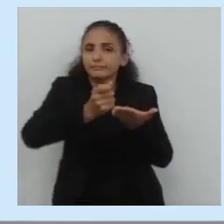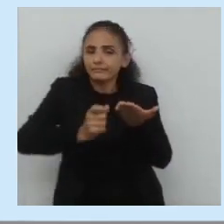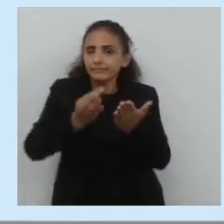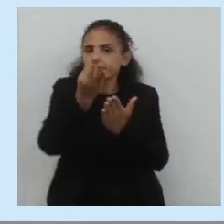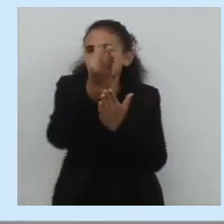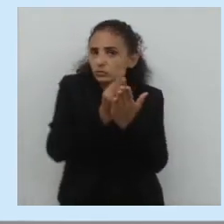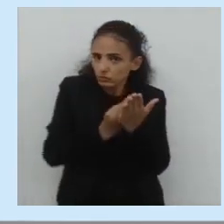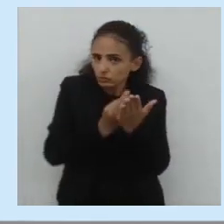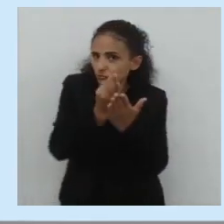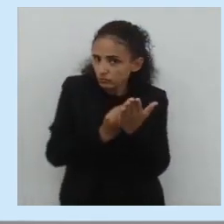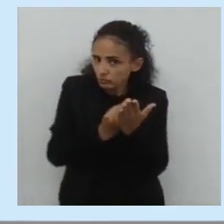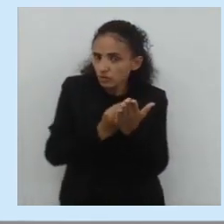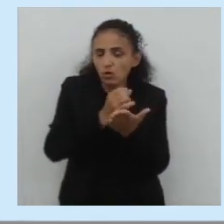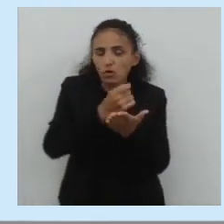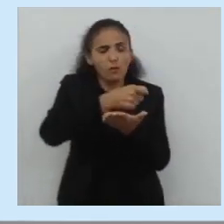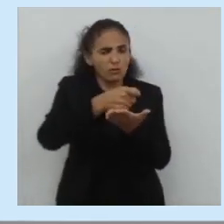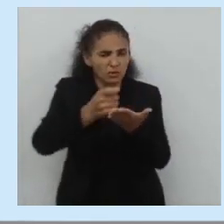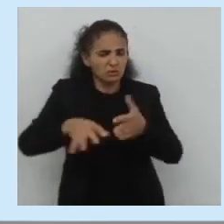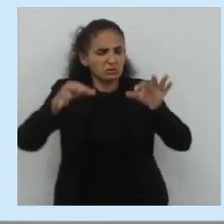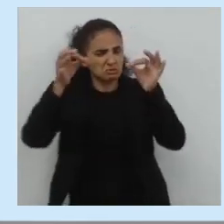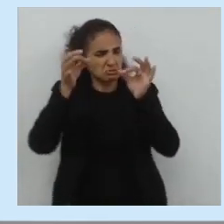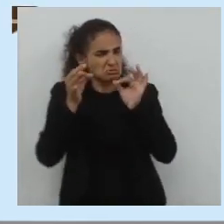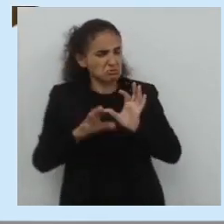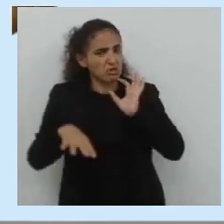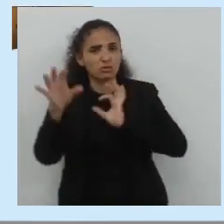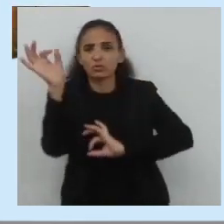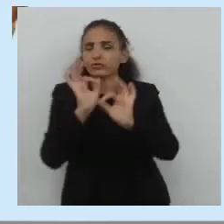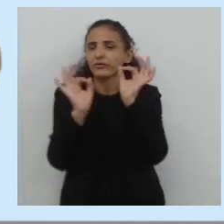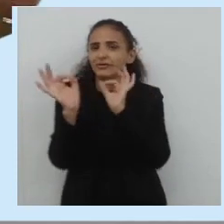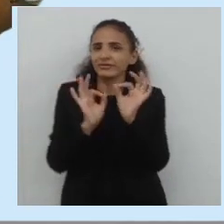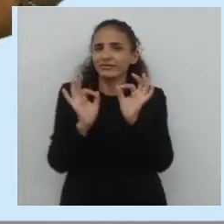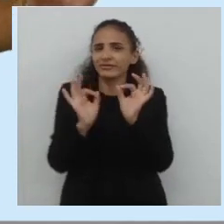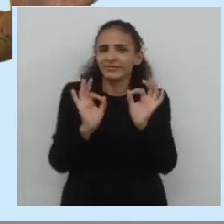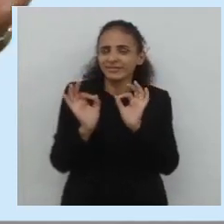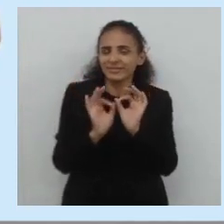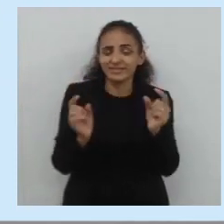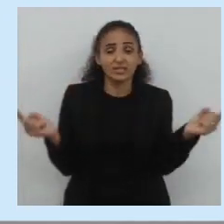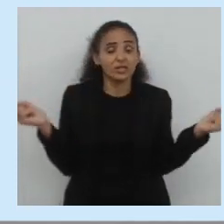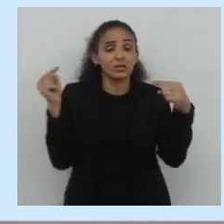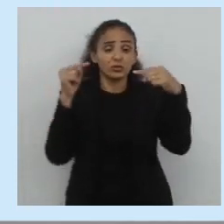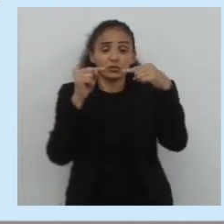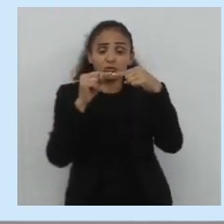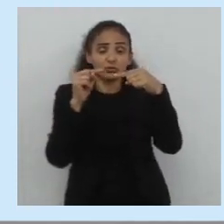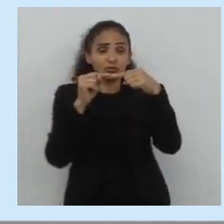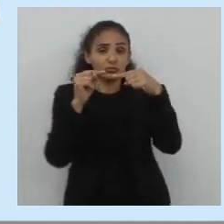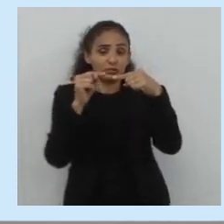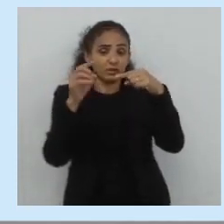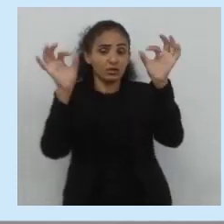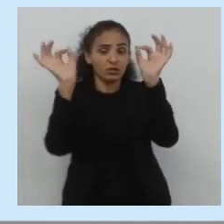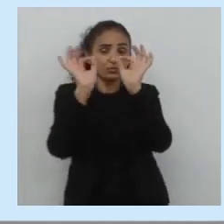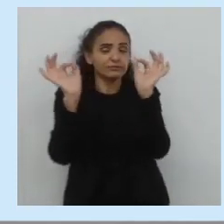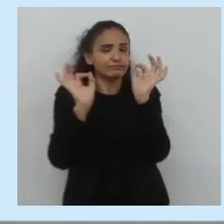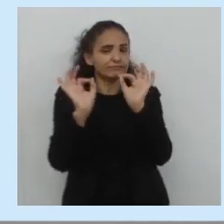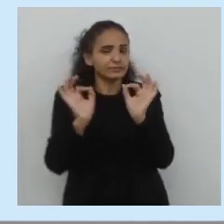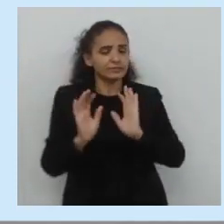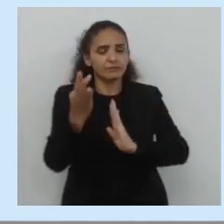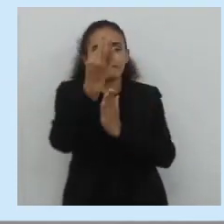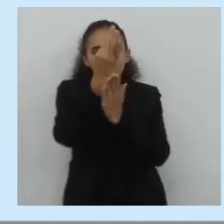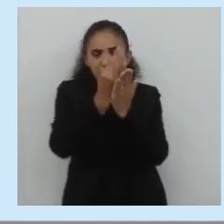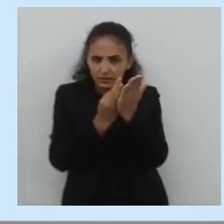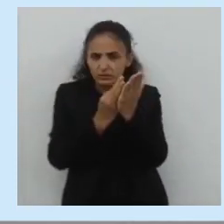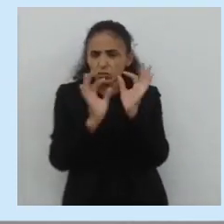seu texto seja um texto aceitável, organizado. Então, coesão e coerência fazem parte da